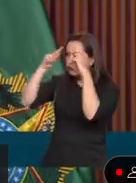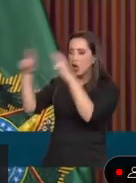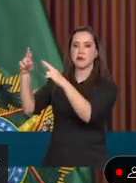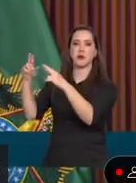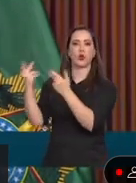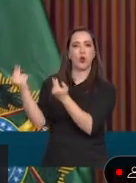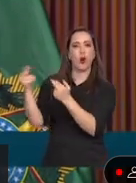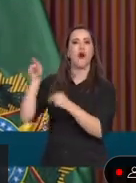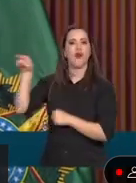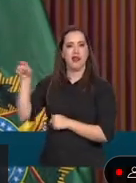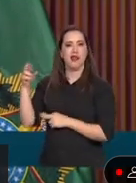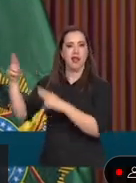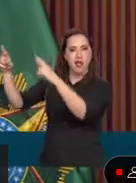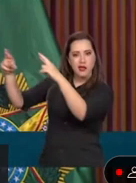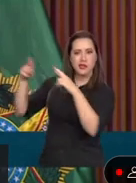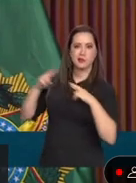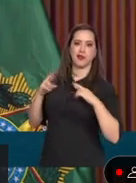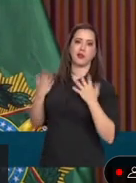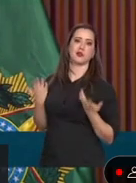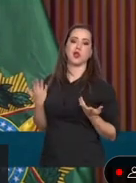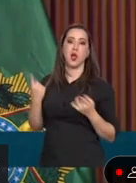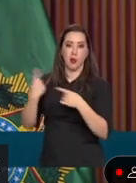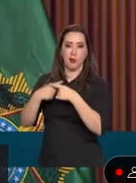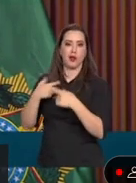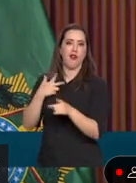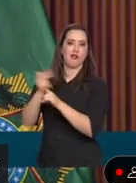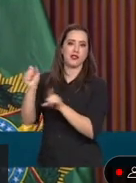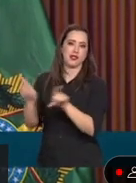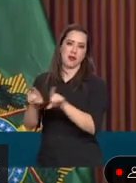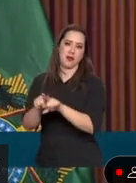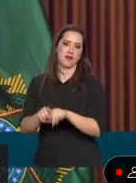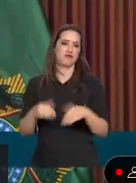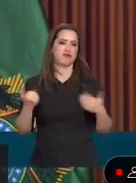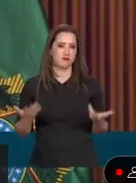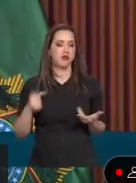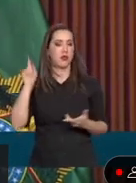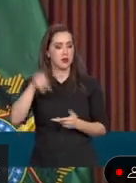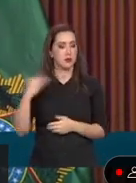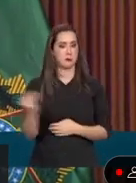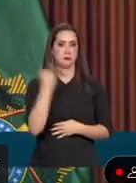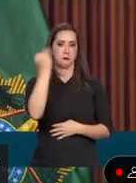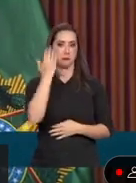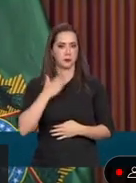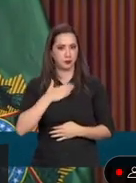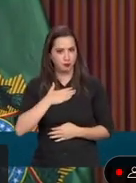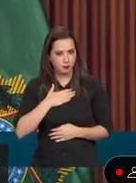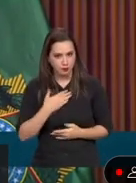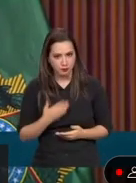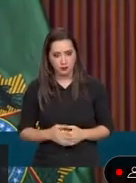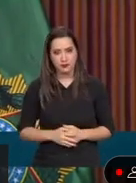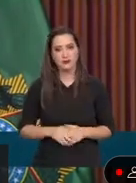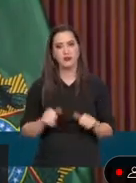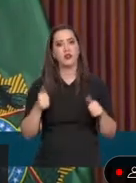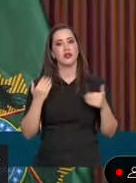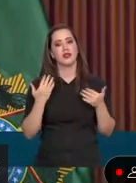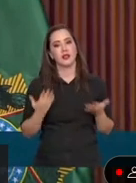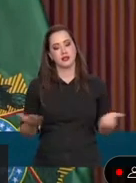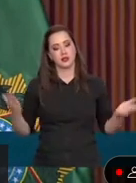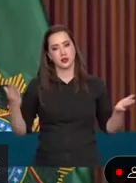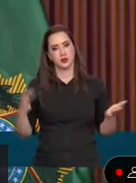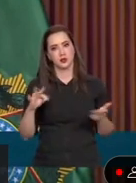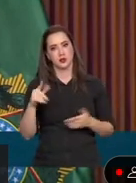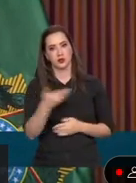ele da mesma forma que eu quero que ele me respeite porque eu fui eleito. É isso que voga para mim. Por isso,